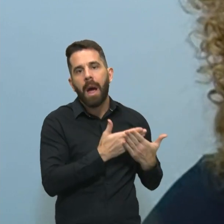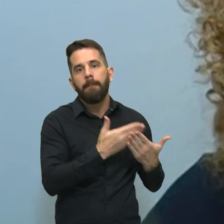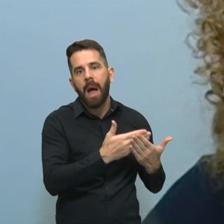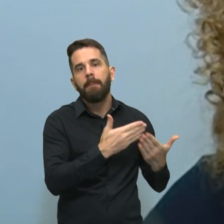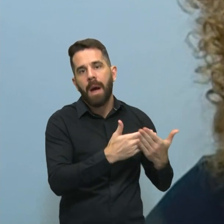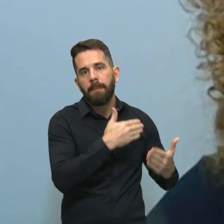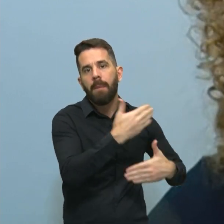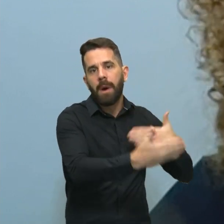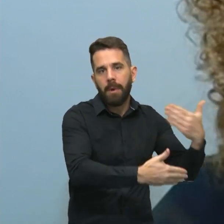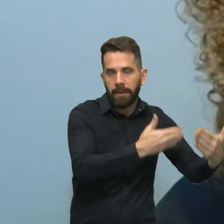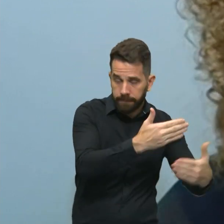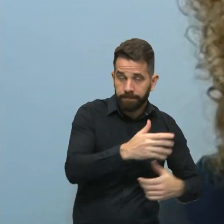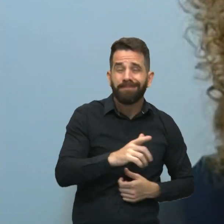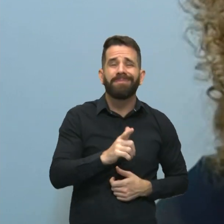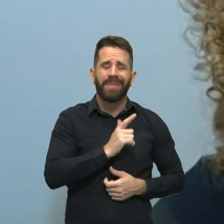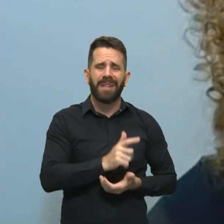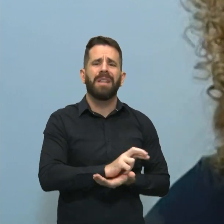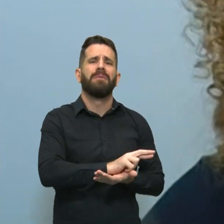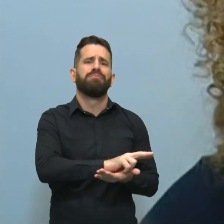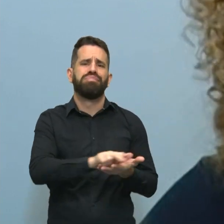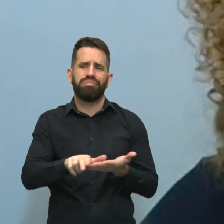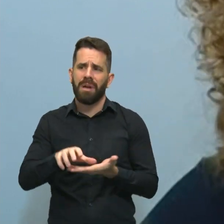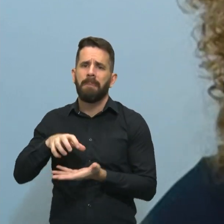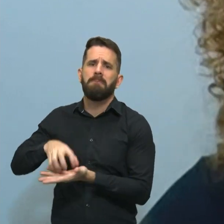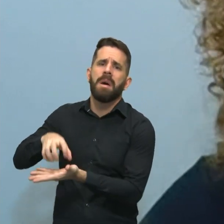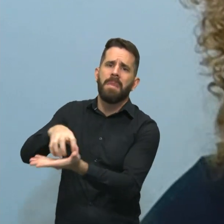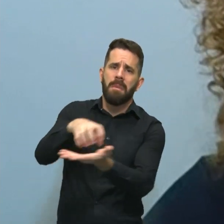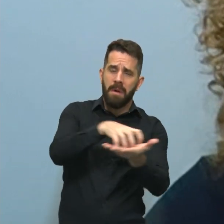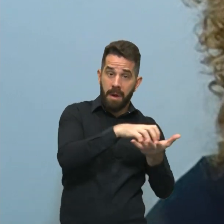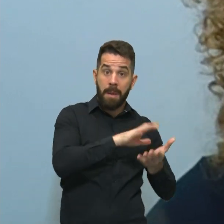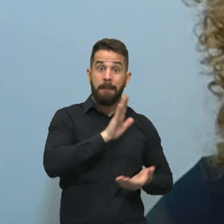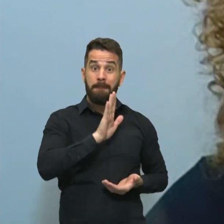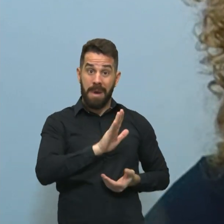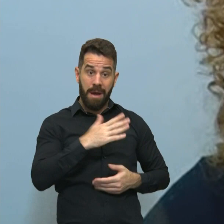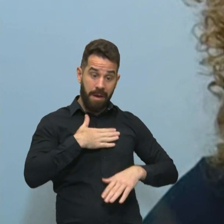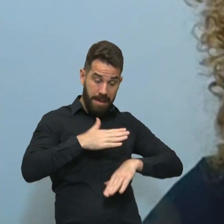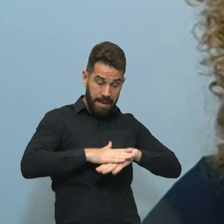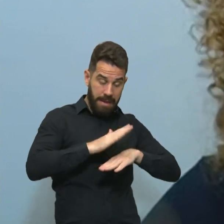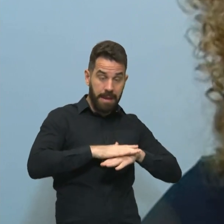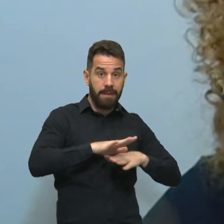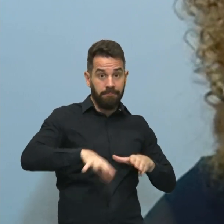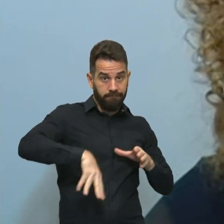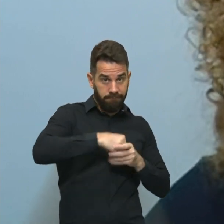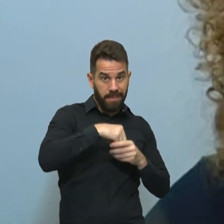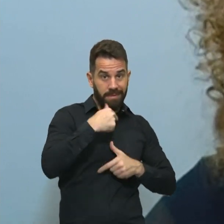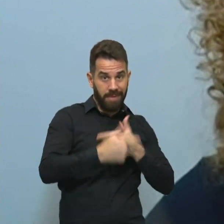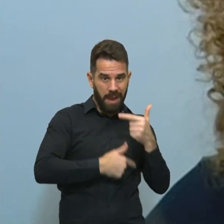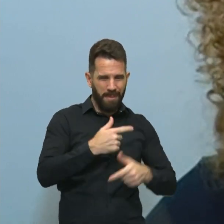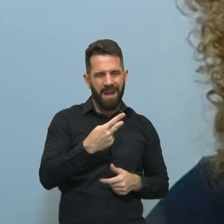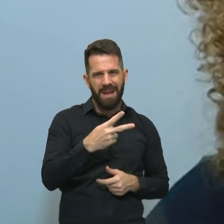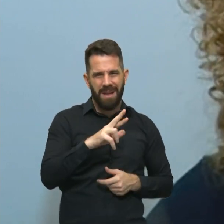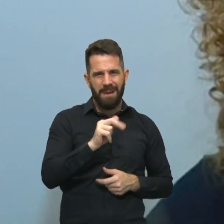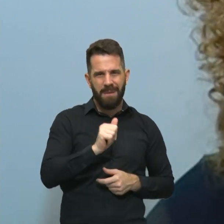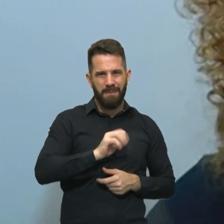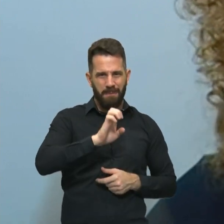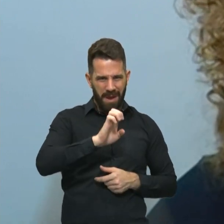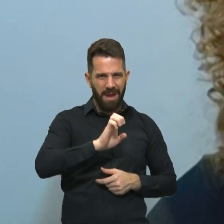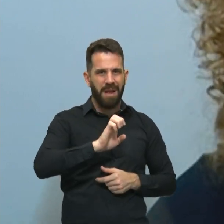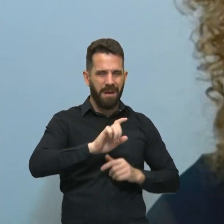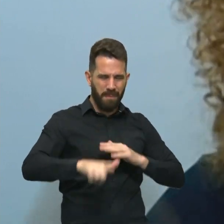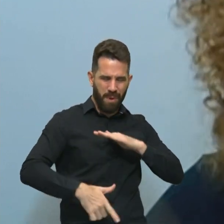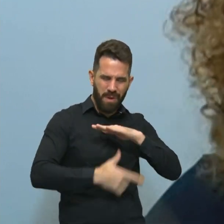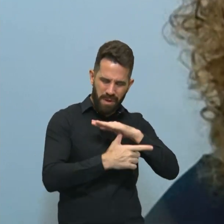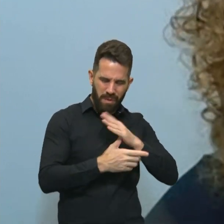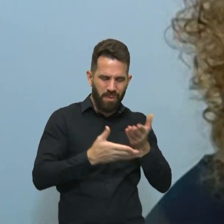um conjunto de órgãos envolvidos, mas do ponto de vista da praia, a gente tem aqui uma equipe multidisciplinar que se preocupa e que se